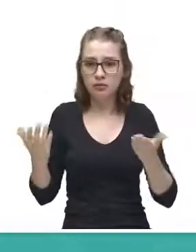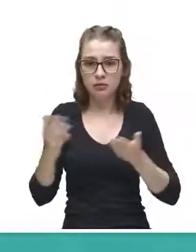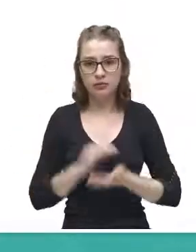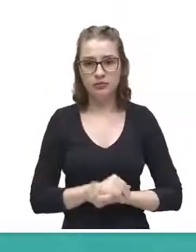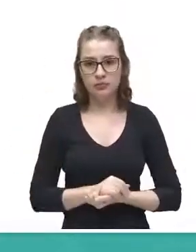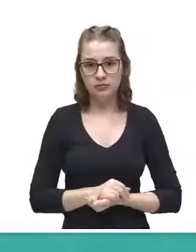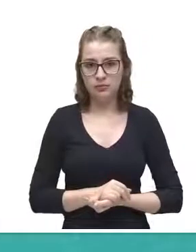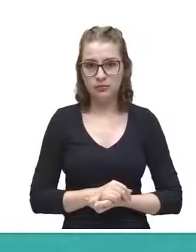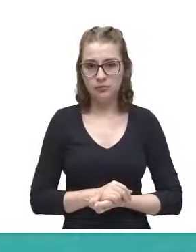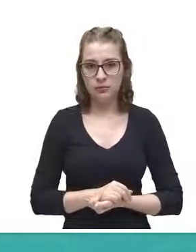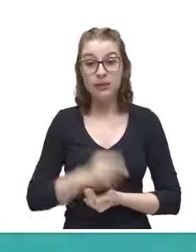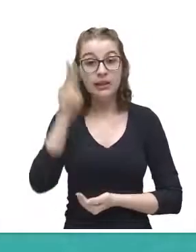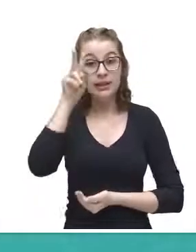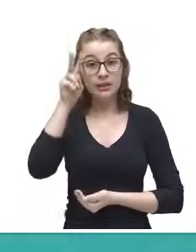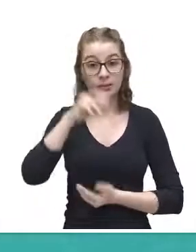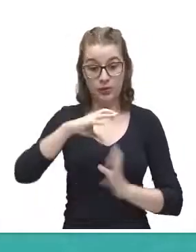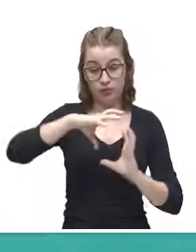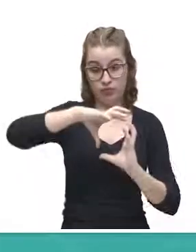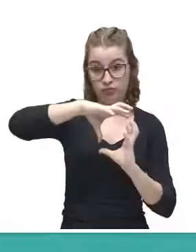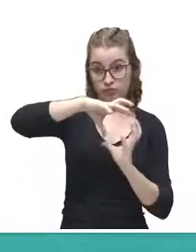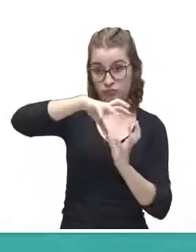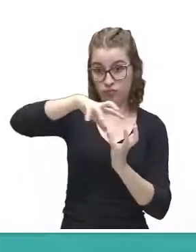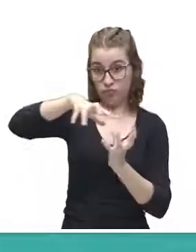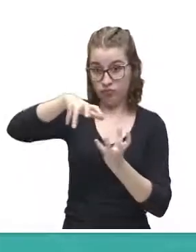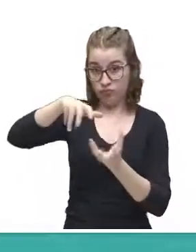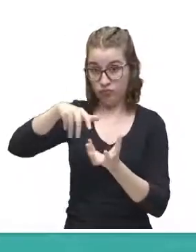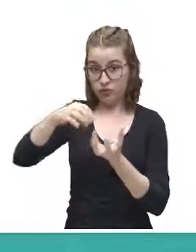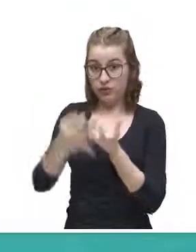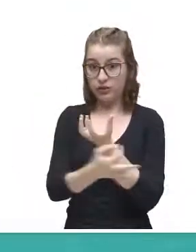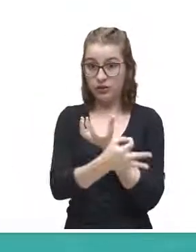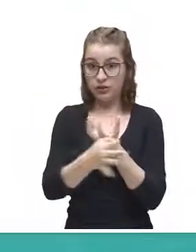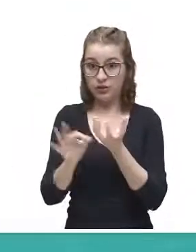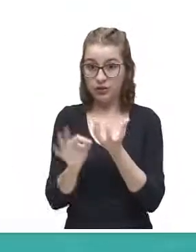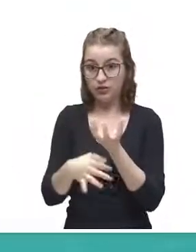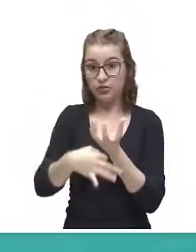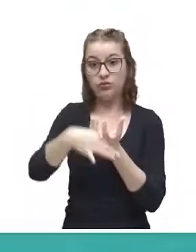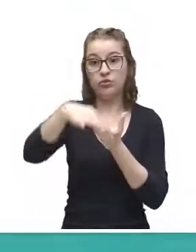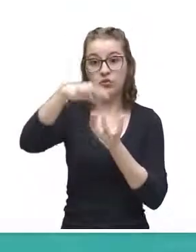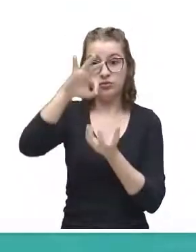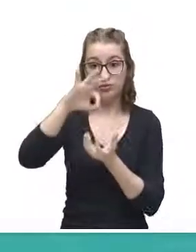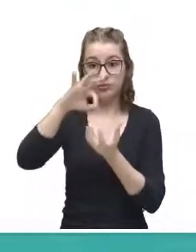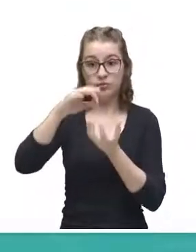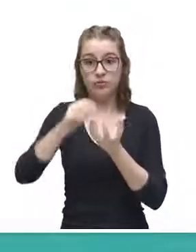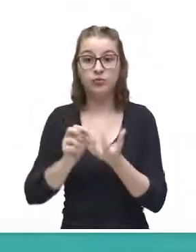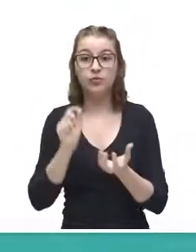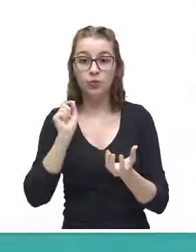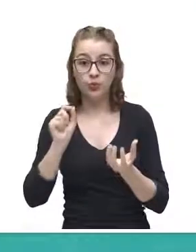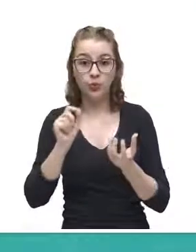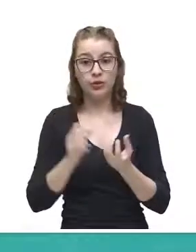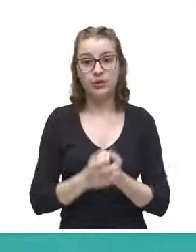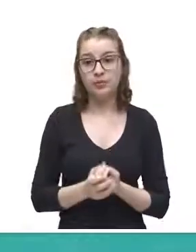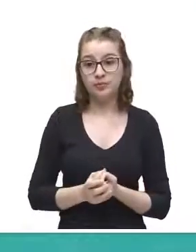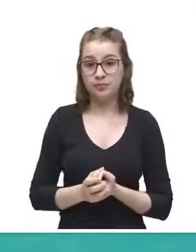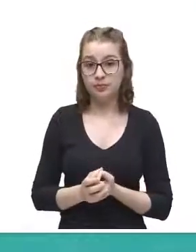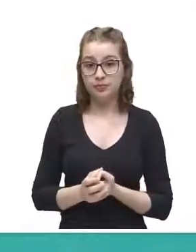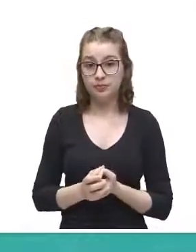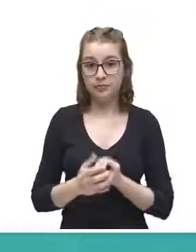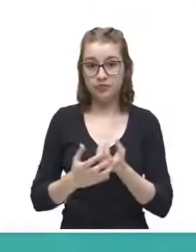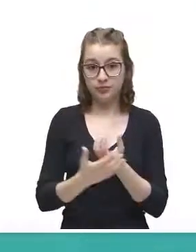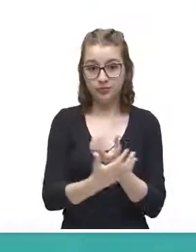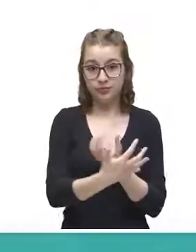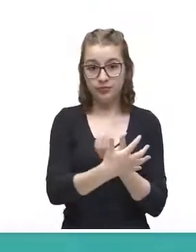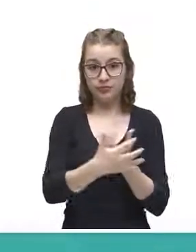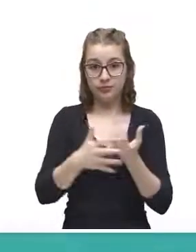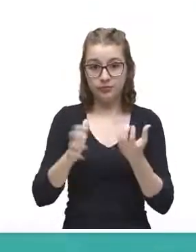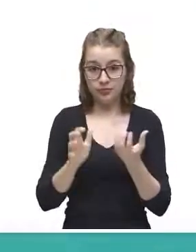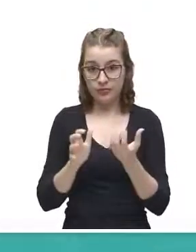gente, o nosso planeta em graus de latitude e longitude, né, que é nos dado, latitude vai nos dar as